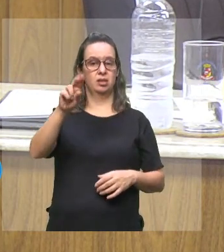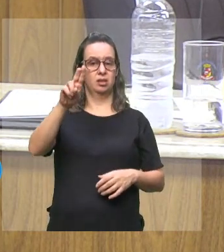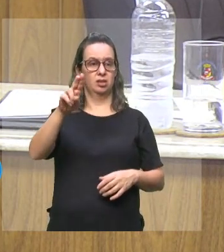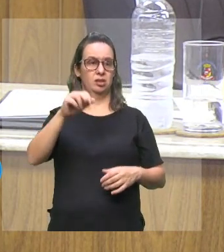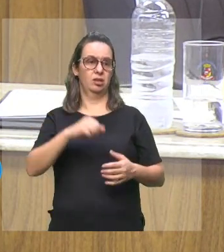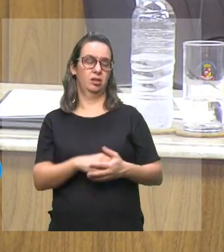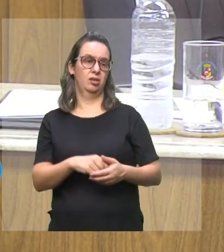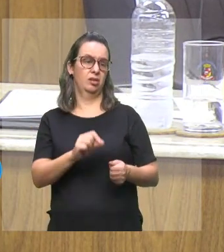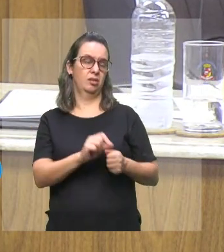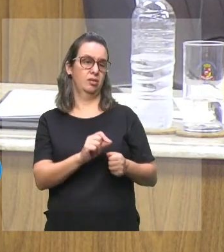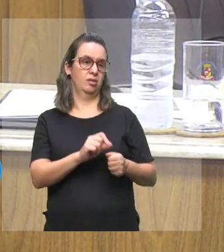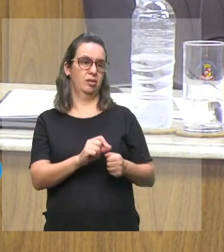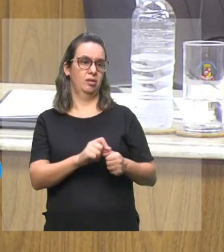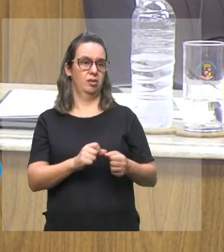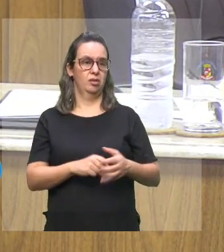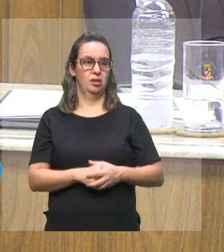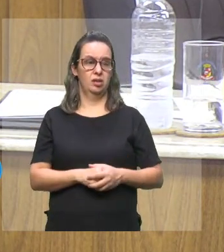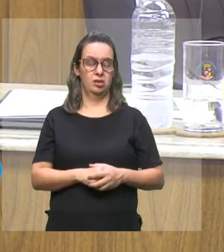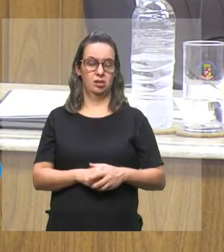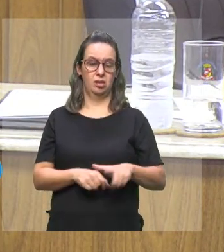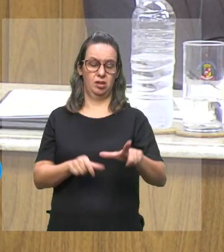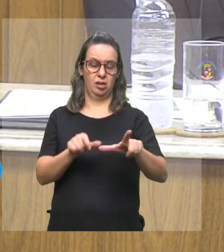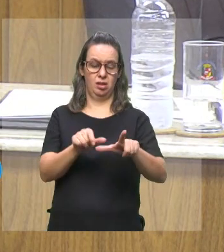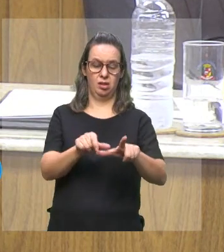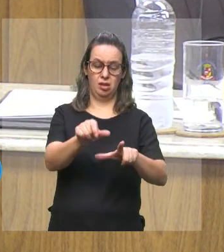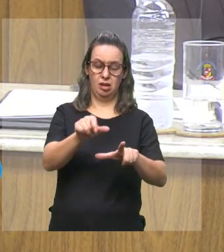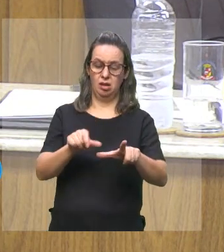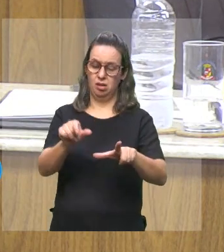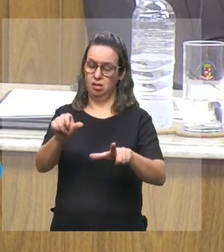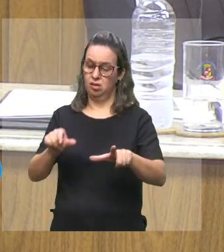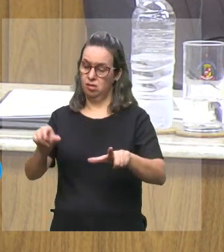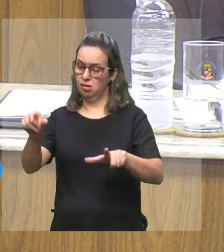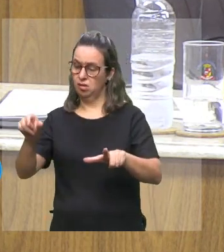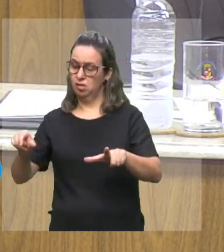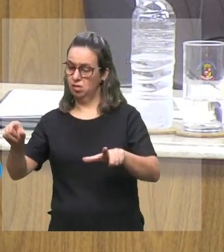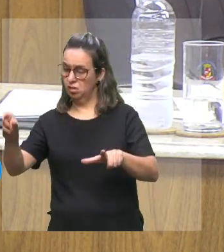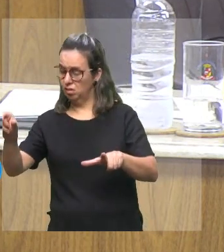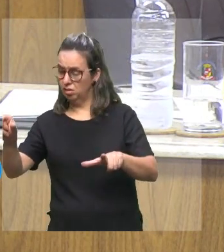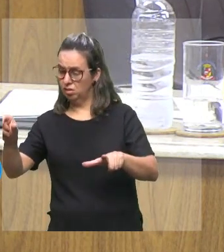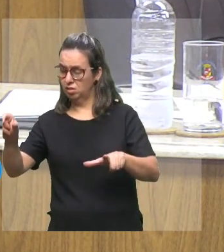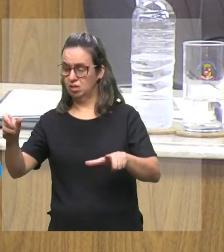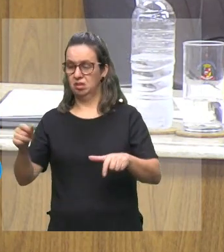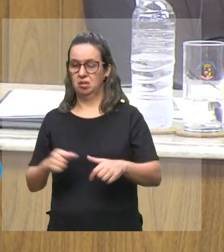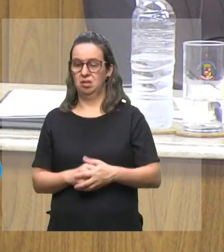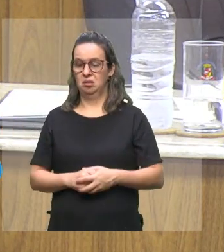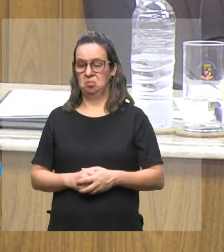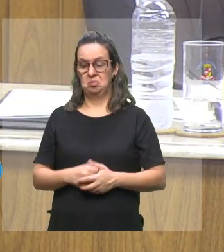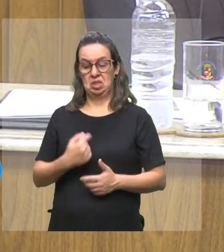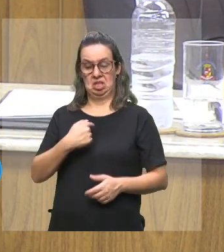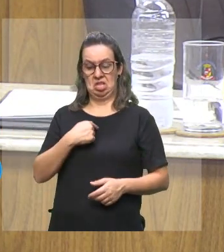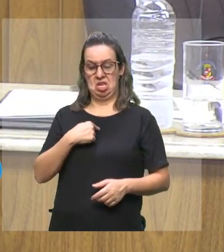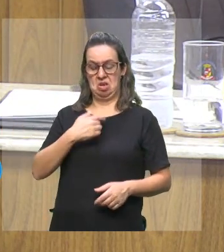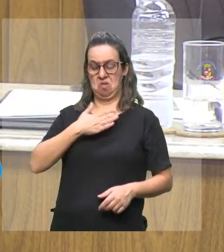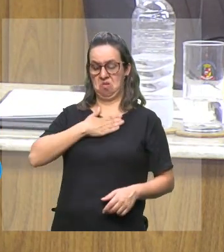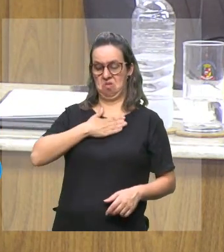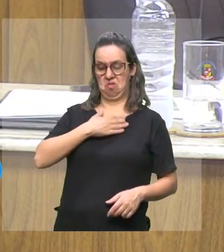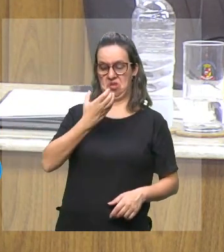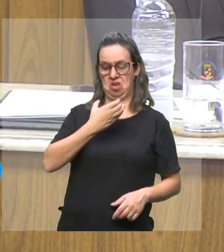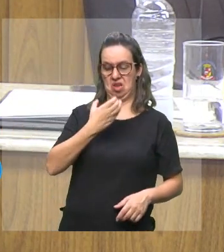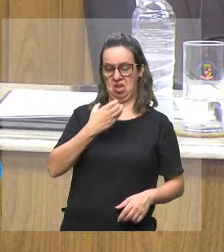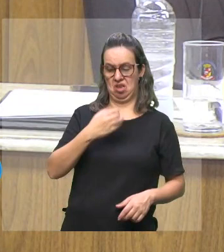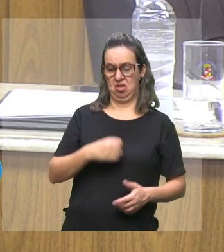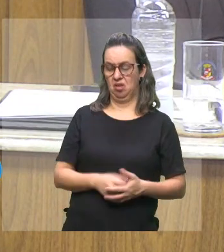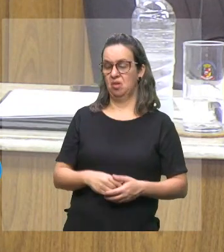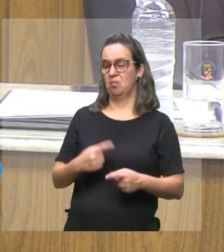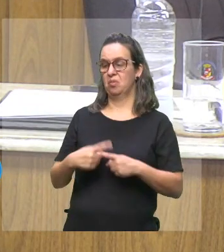não gosto do vereador do Fabinho, não gosto do vereador Fernando, e eu vou fazer o projeto do meu jeito. E abandona. Ah, não,